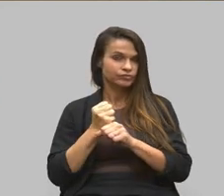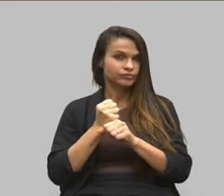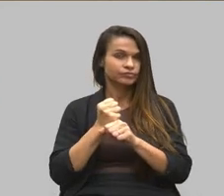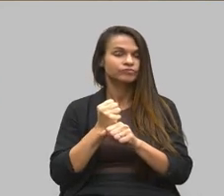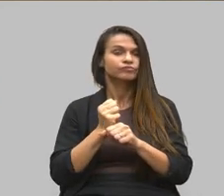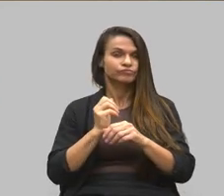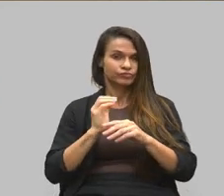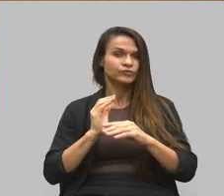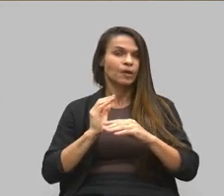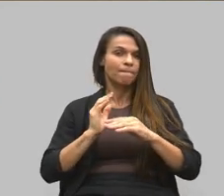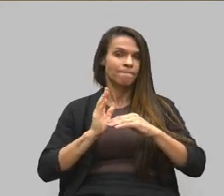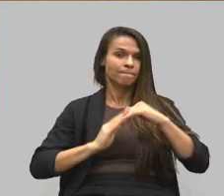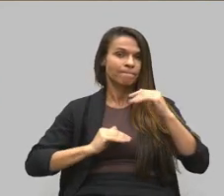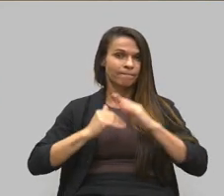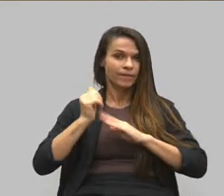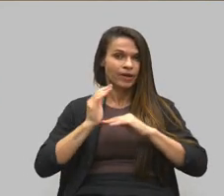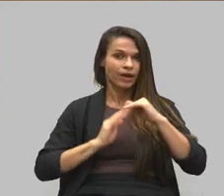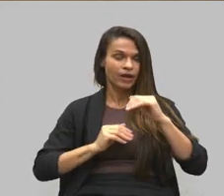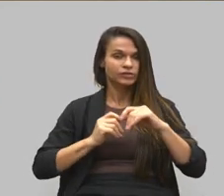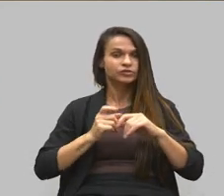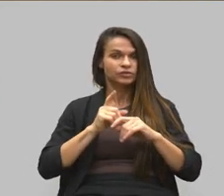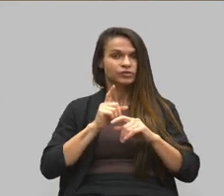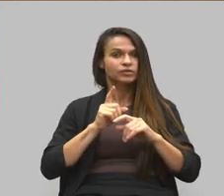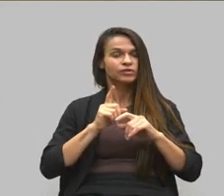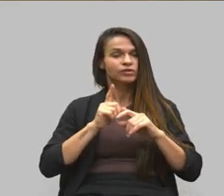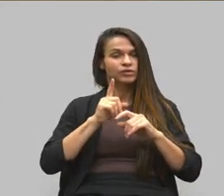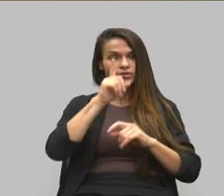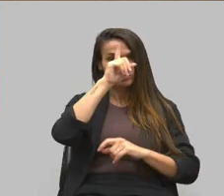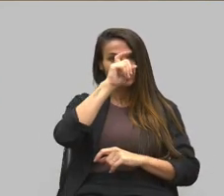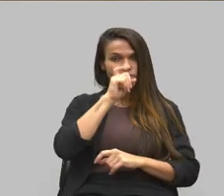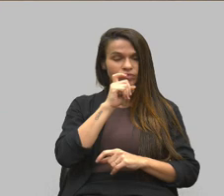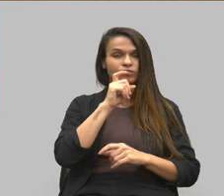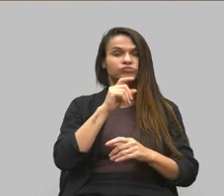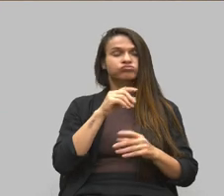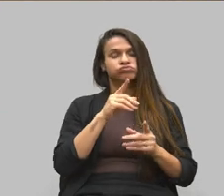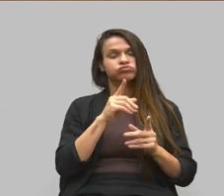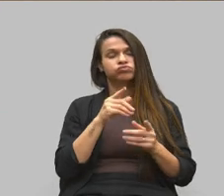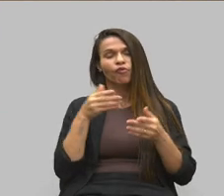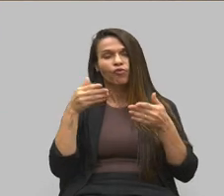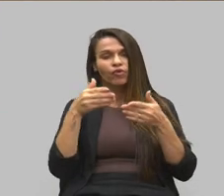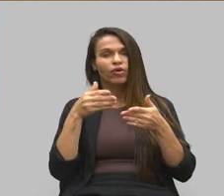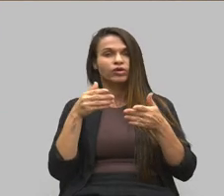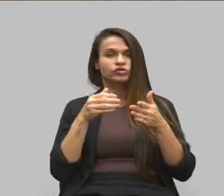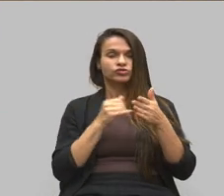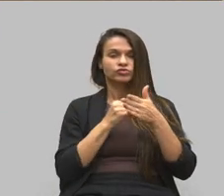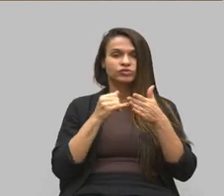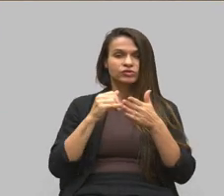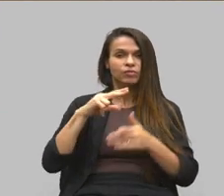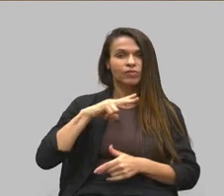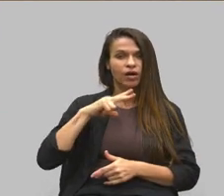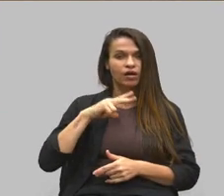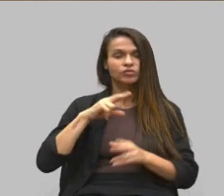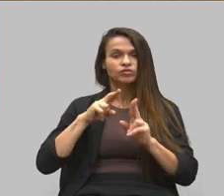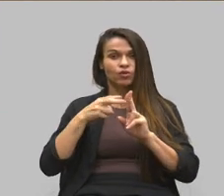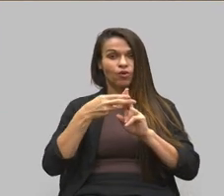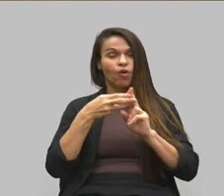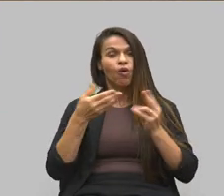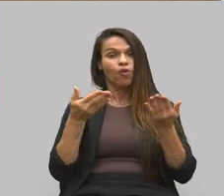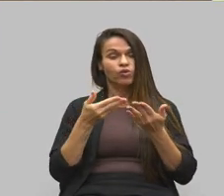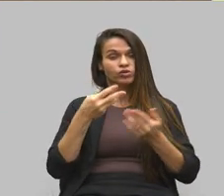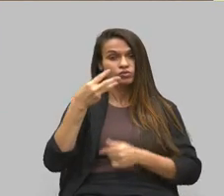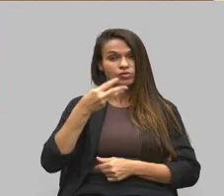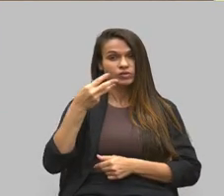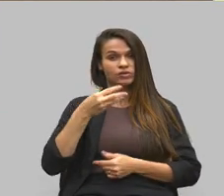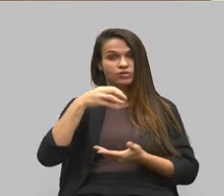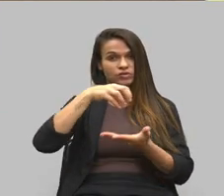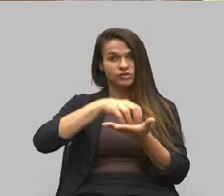Eh o meu percurso passou por instituições privadas SUS atualmente estou no terceiro setor E